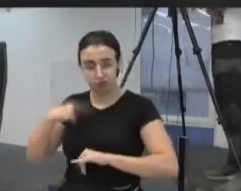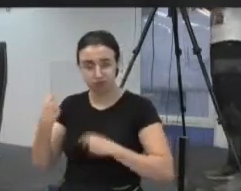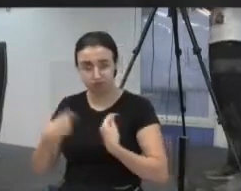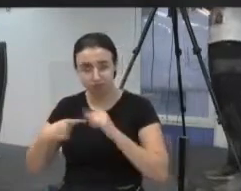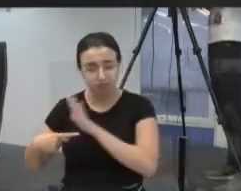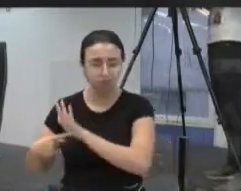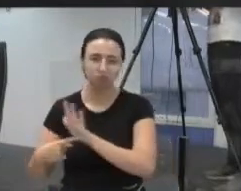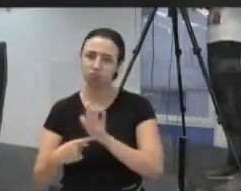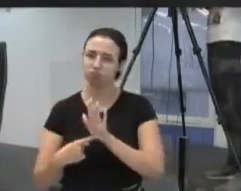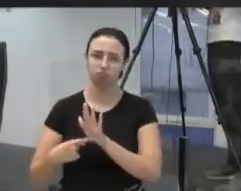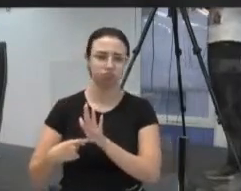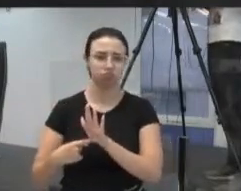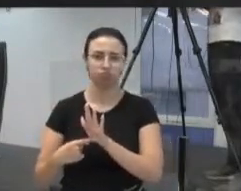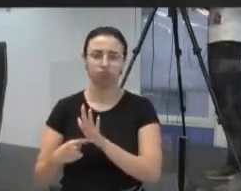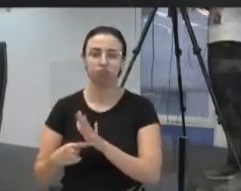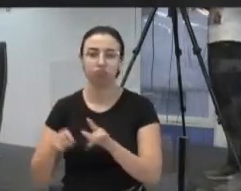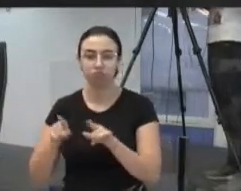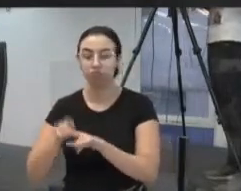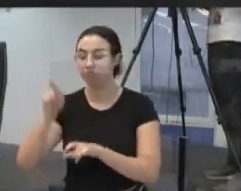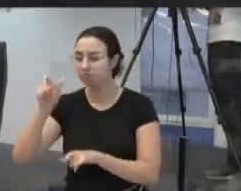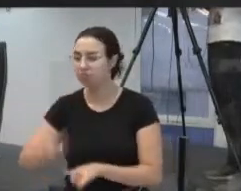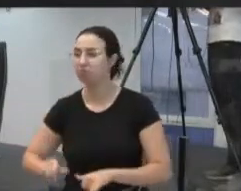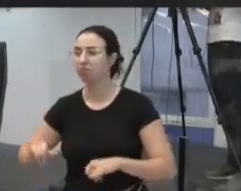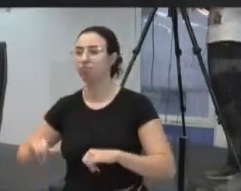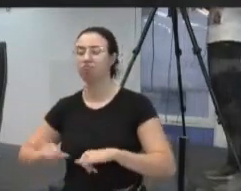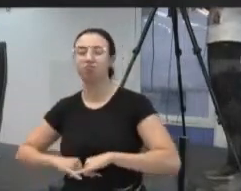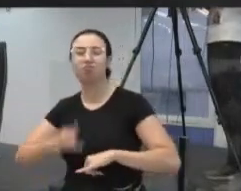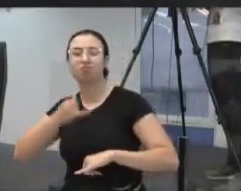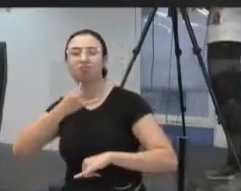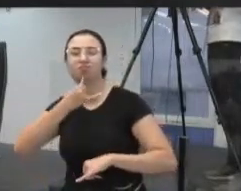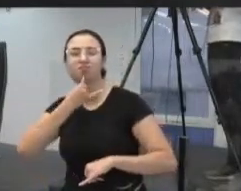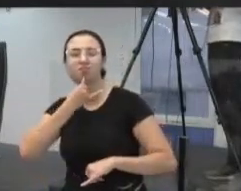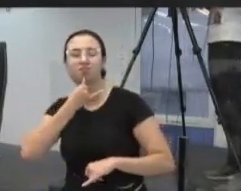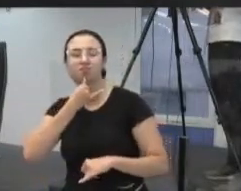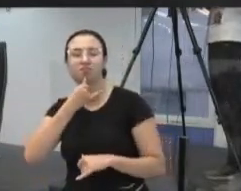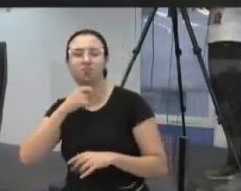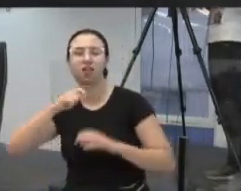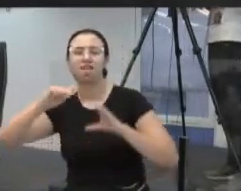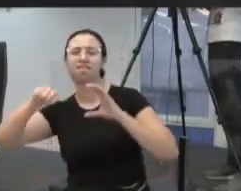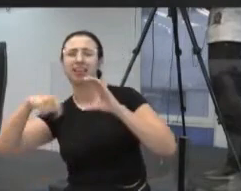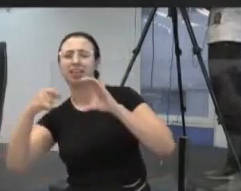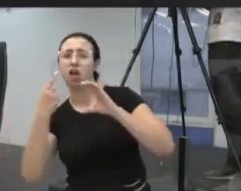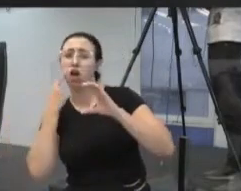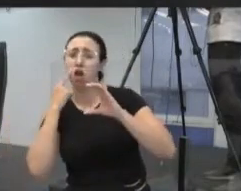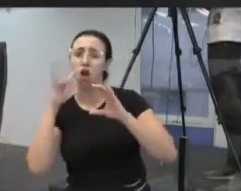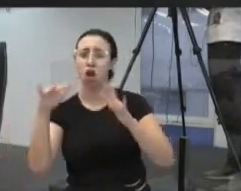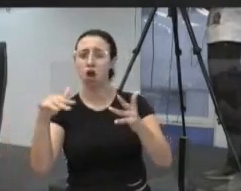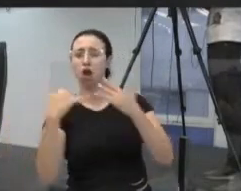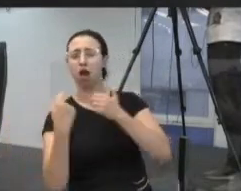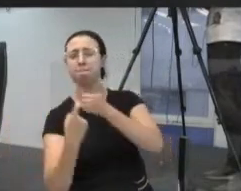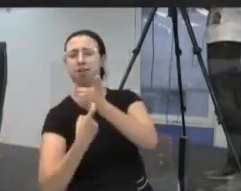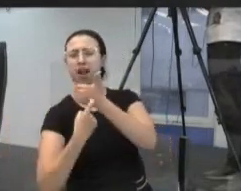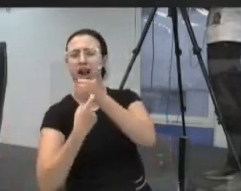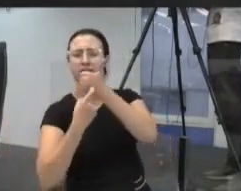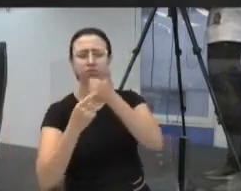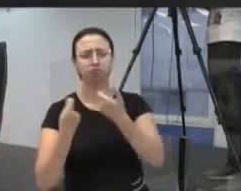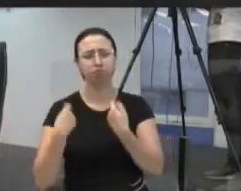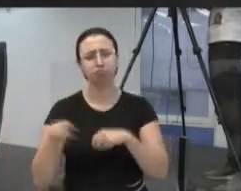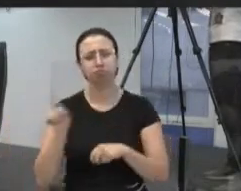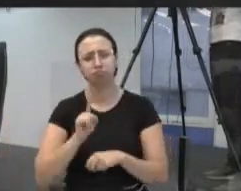gente não mostra, porque o sofrimento de uma pessoa demonstrada na internet para likes é muito